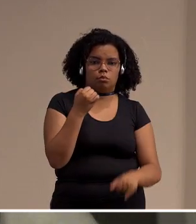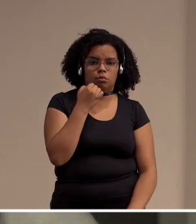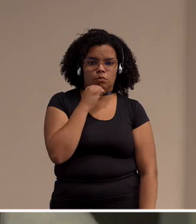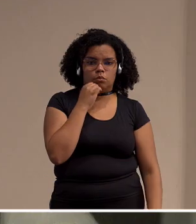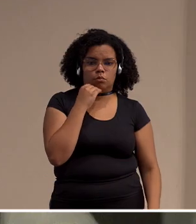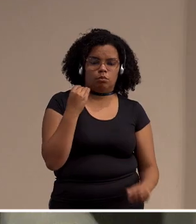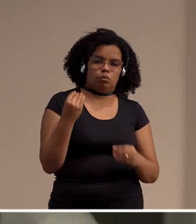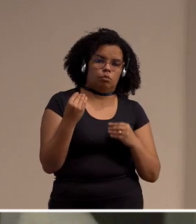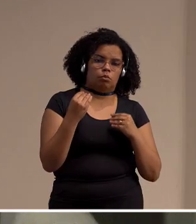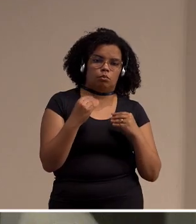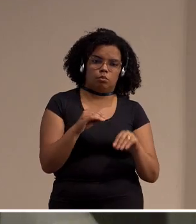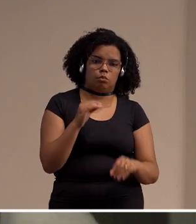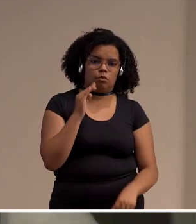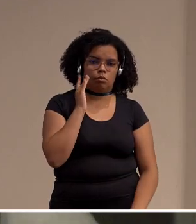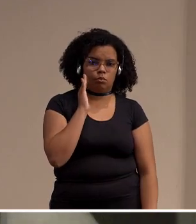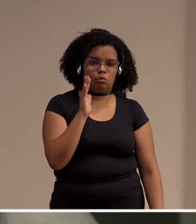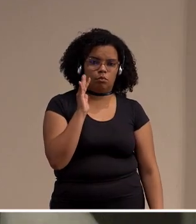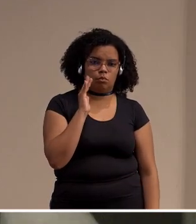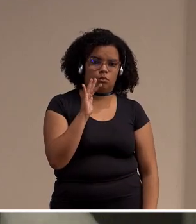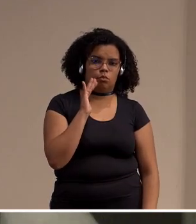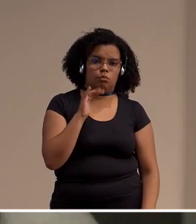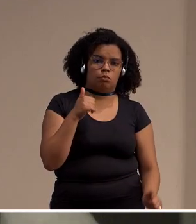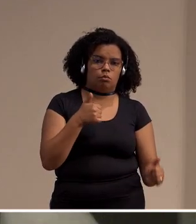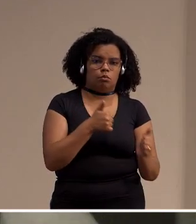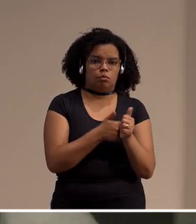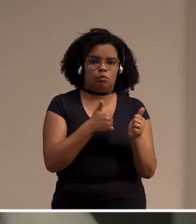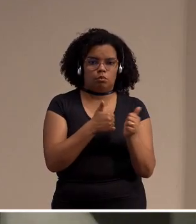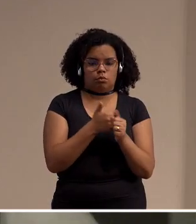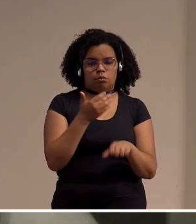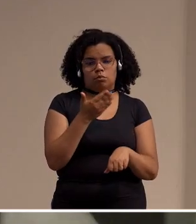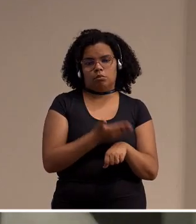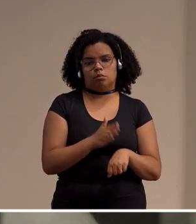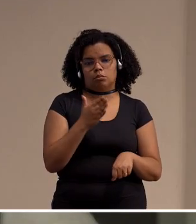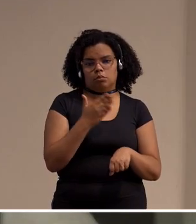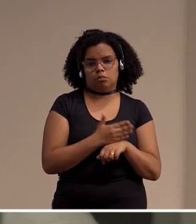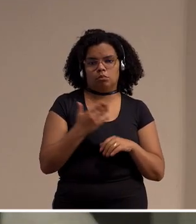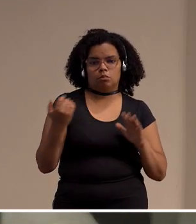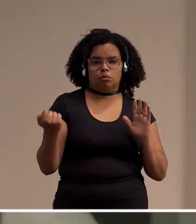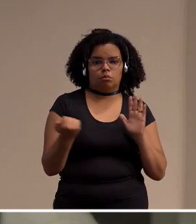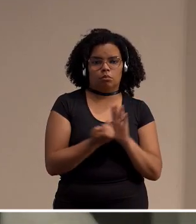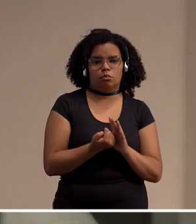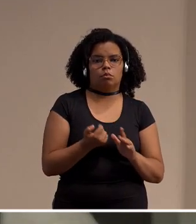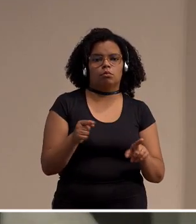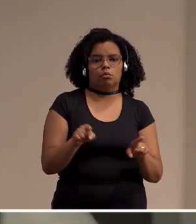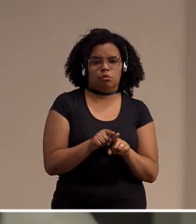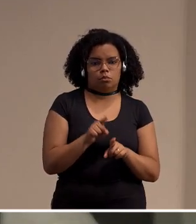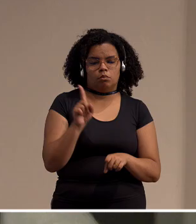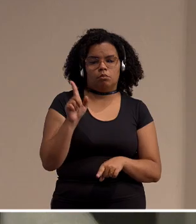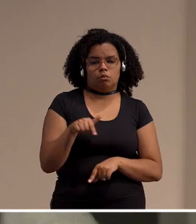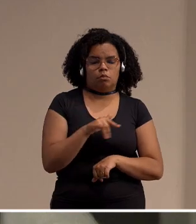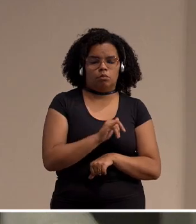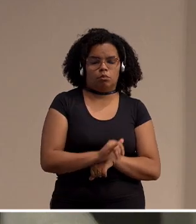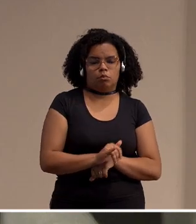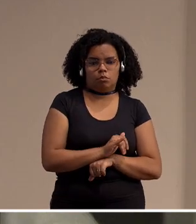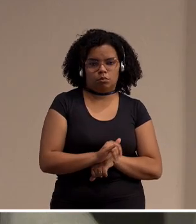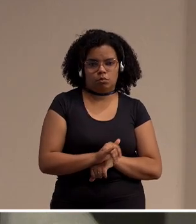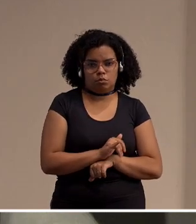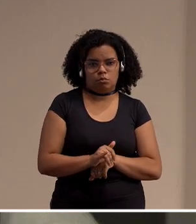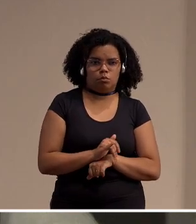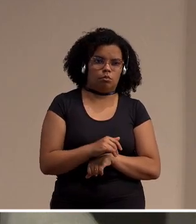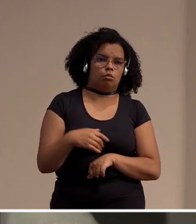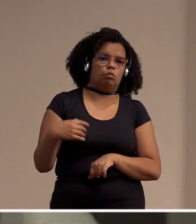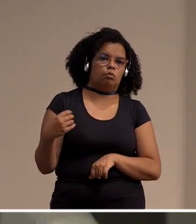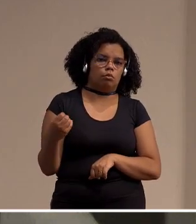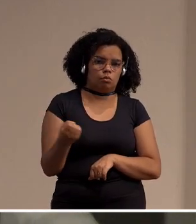escrita de ficção. A aproximação com o registro do ensaio também é uma maneira, né, de